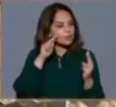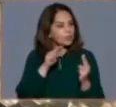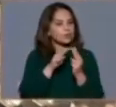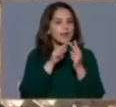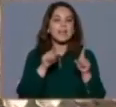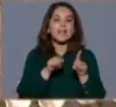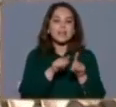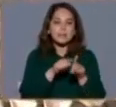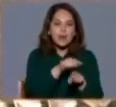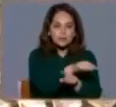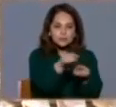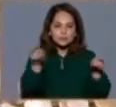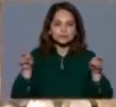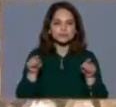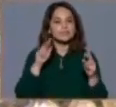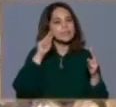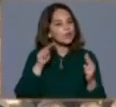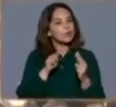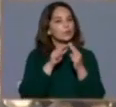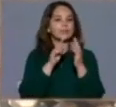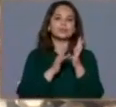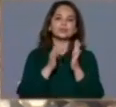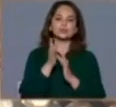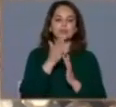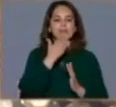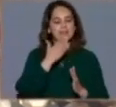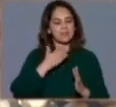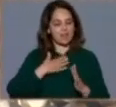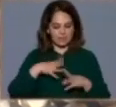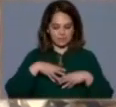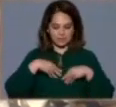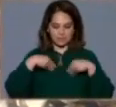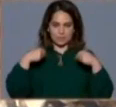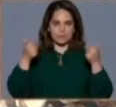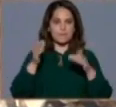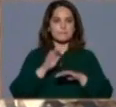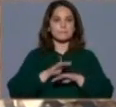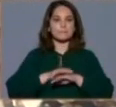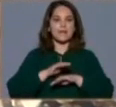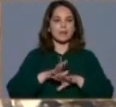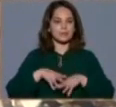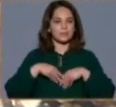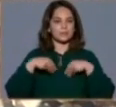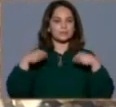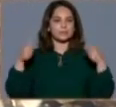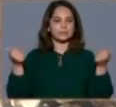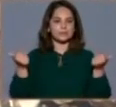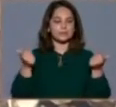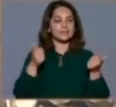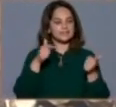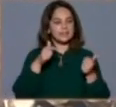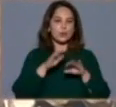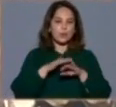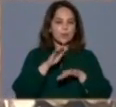de encontrar Jesus, que nos cura das feridas do pecado, destas feridas que nos fazem